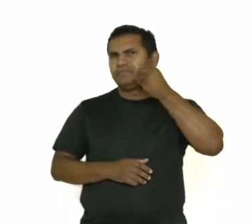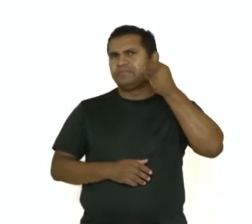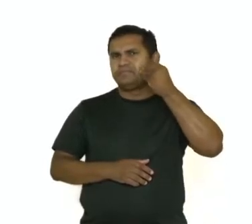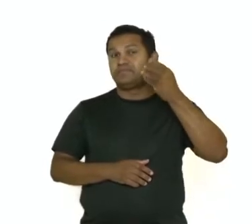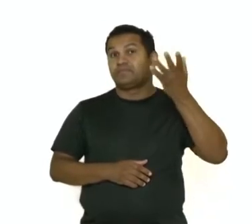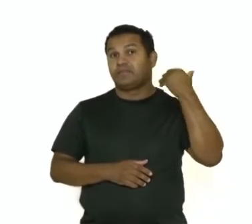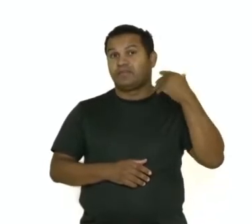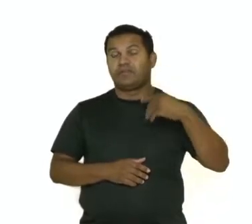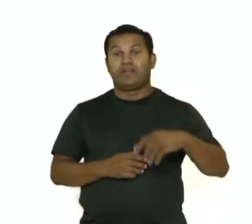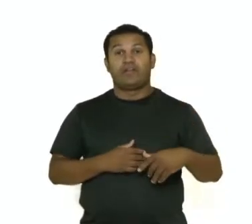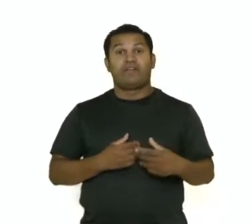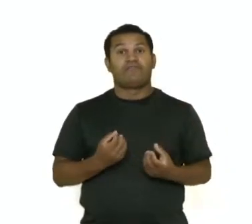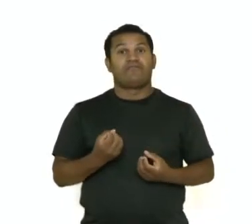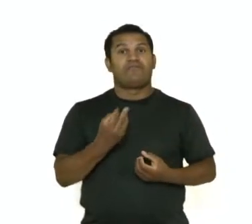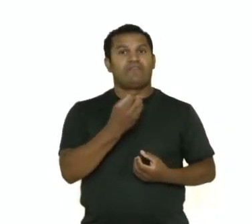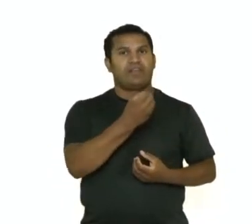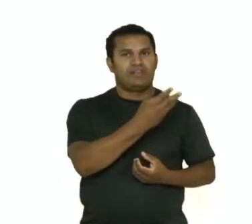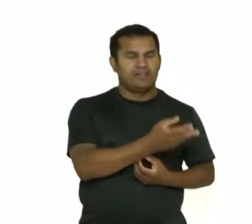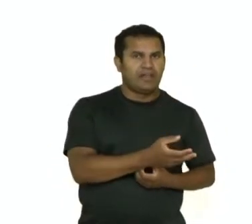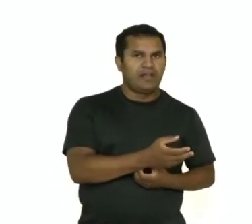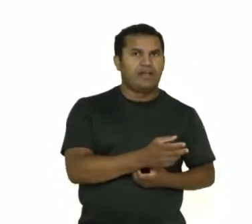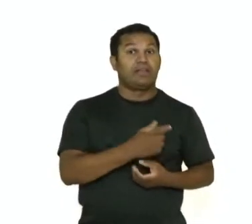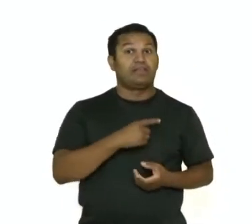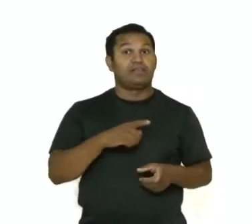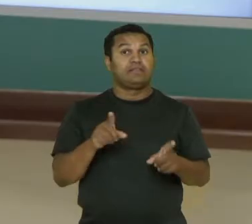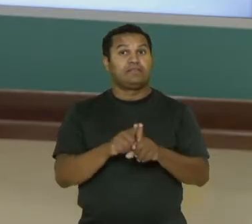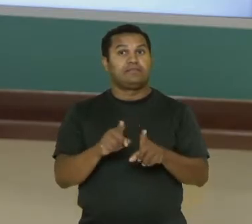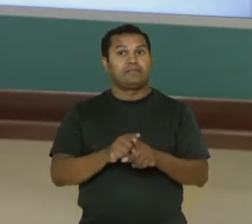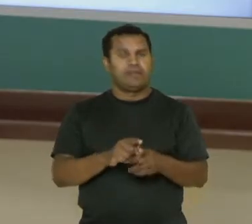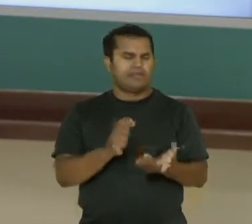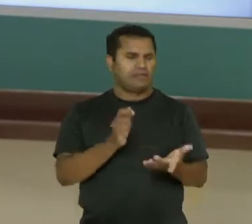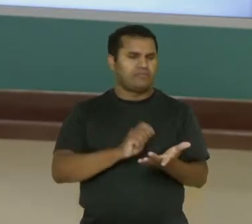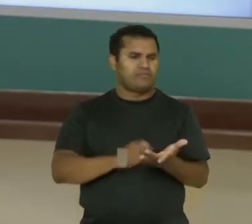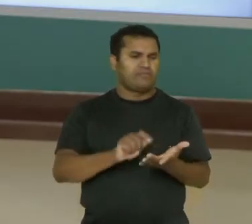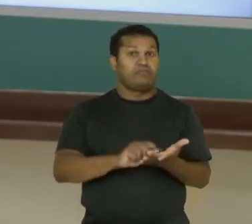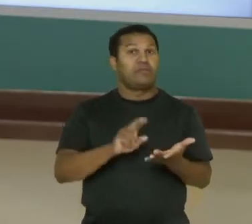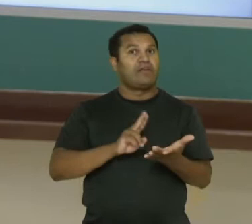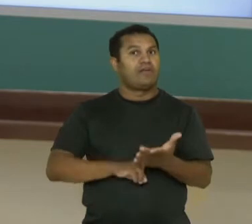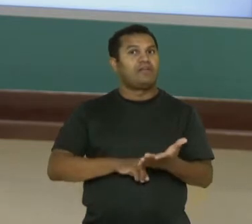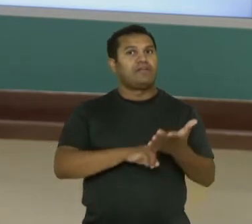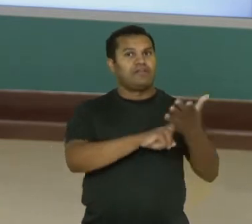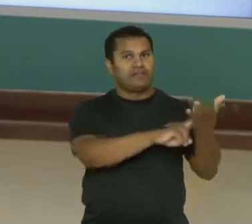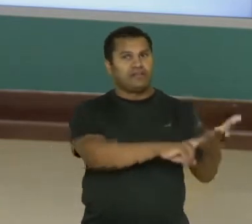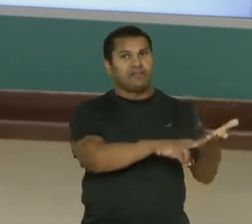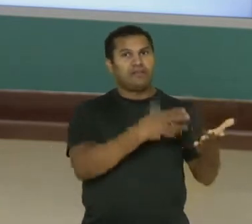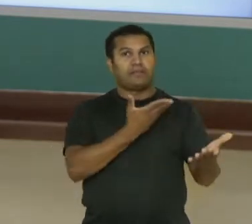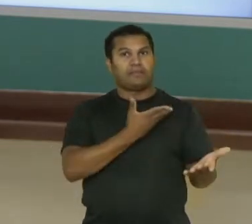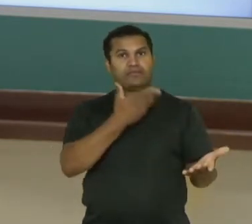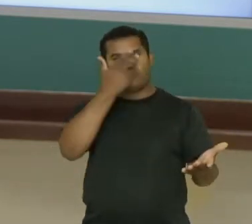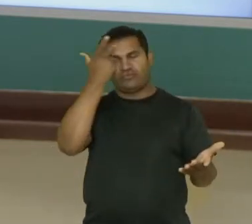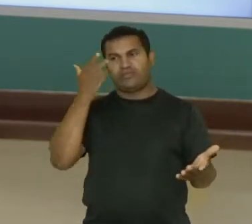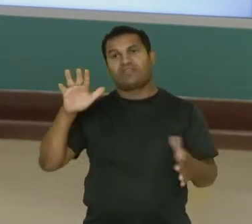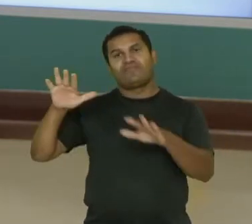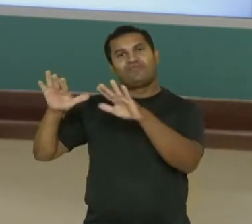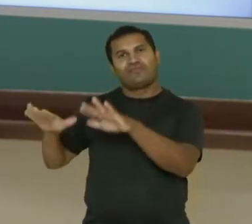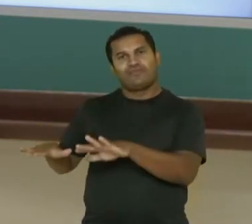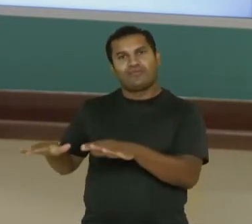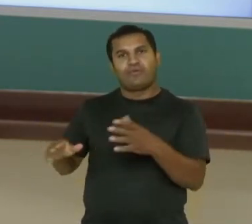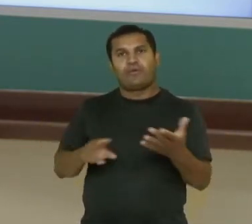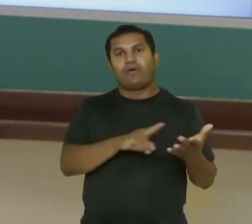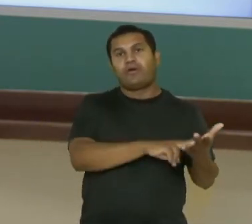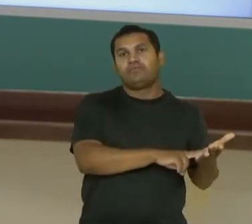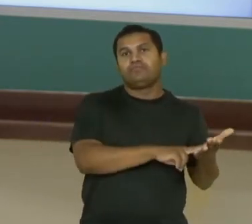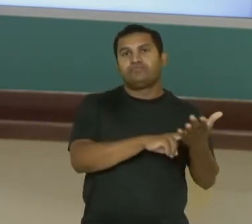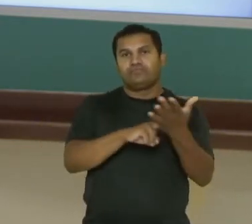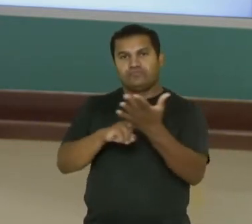sociais, não é mesmo? Já pensou como seria, um relato, então, em 1500, no período